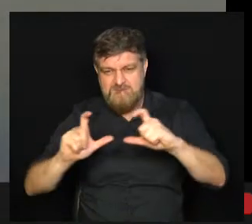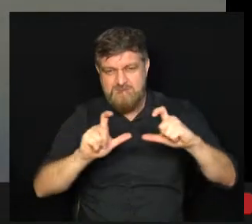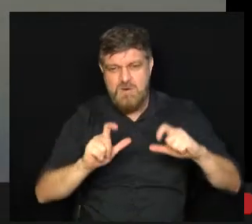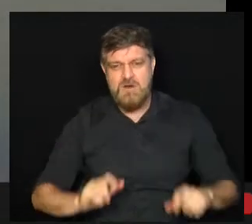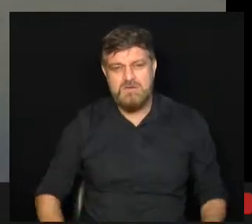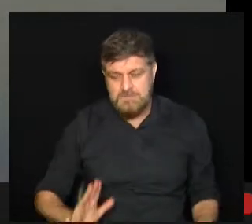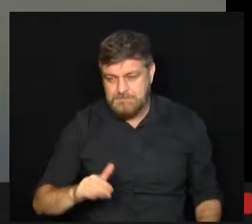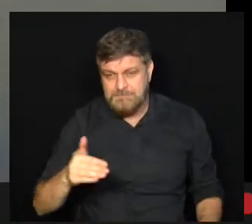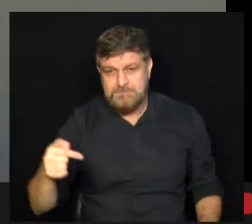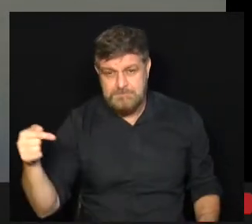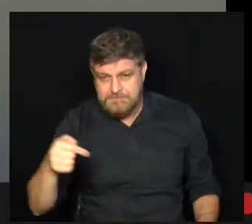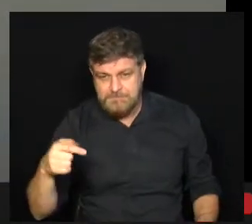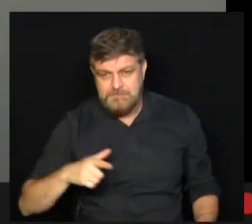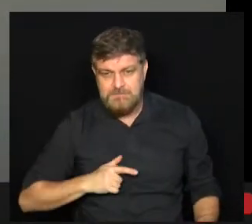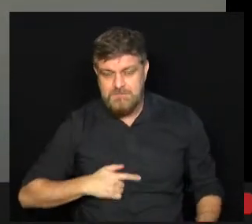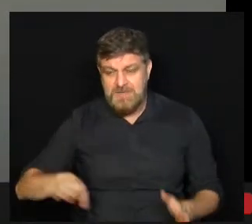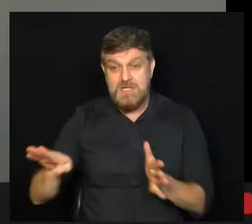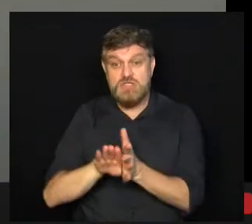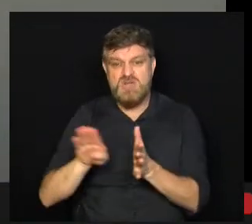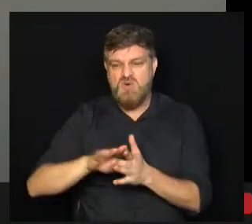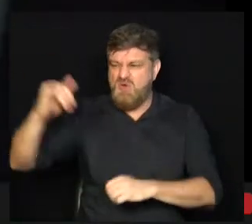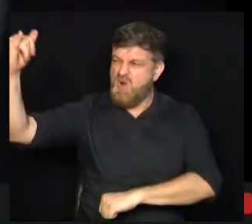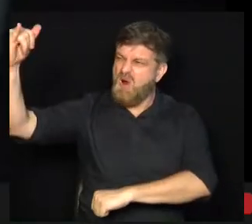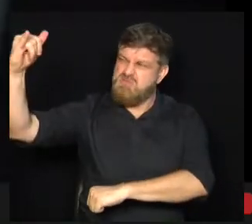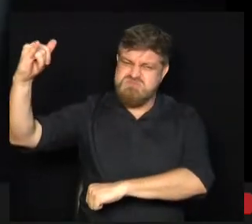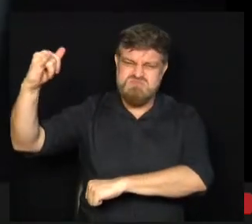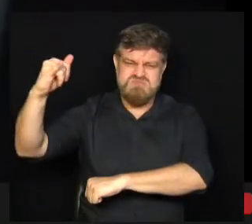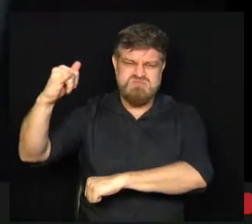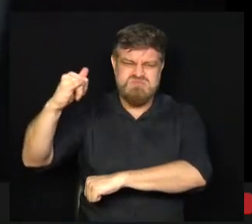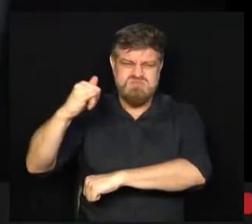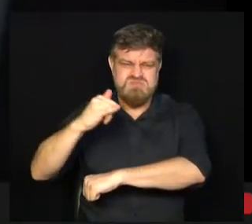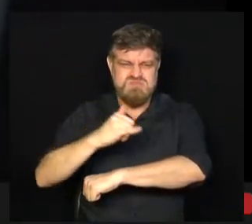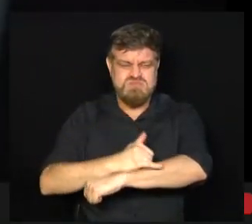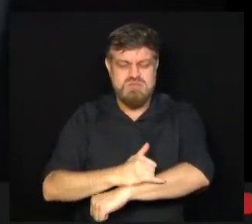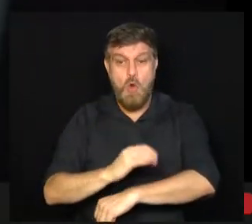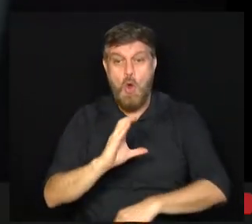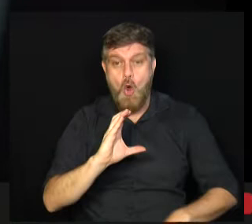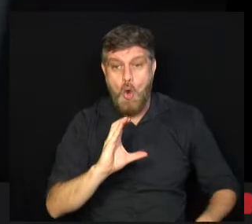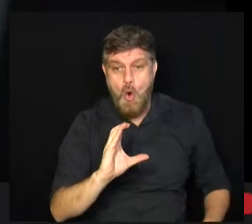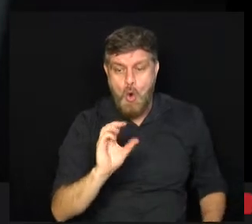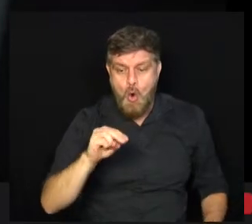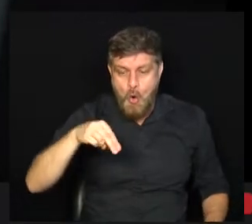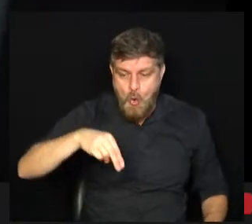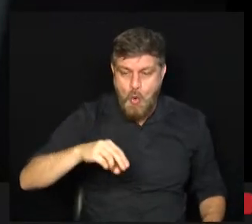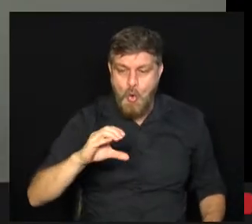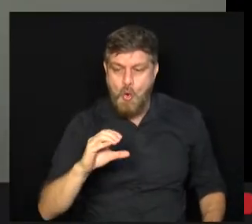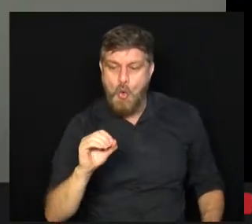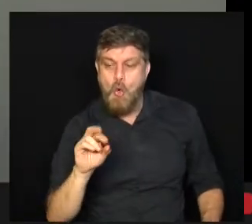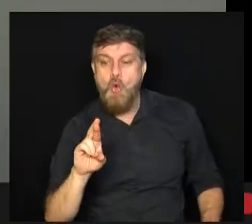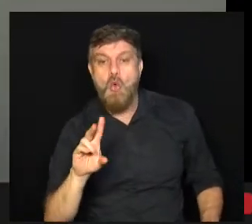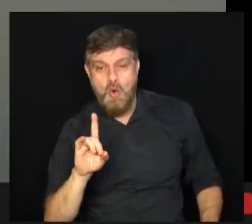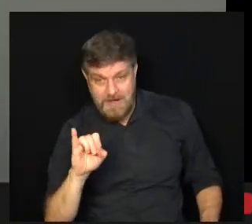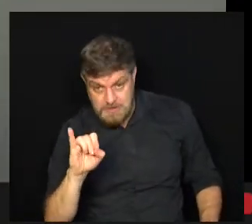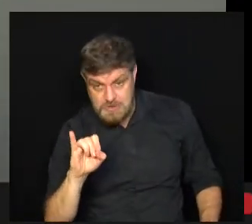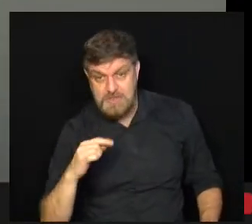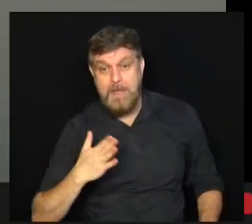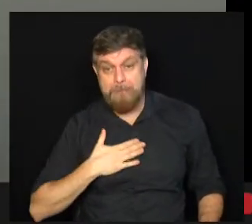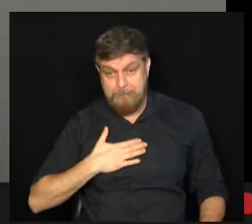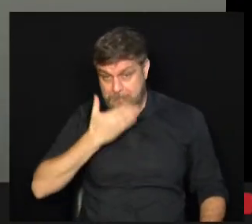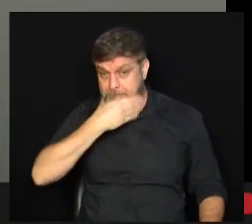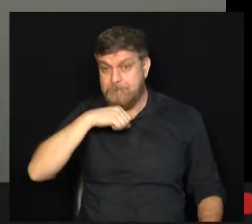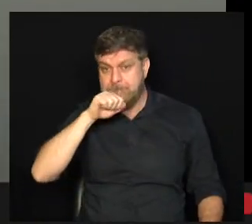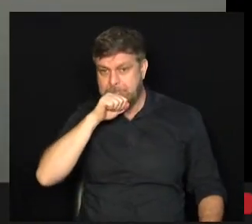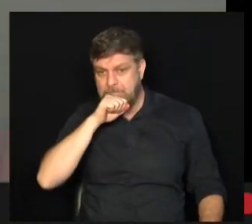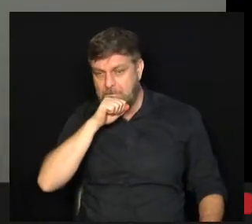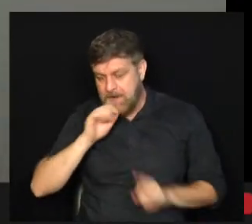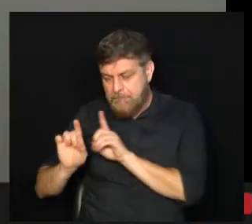veio aquele supersônico para Campinas. Ah, o Concorde. O Concorde. Meu pai levou nós